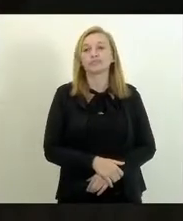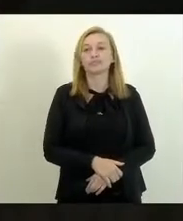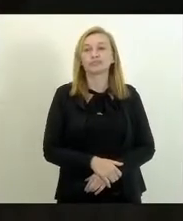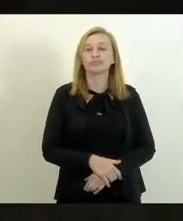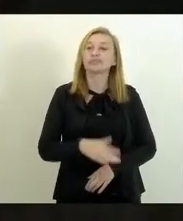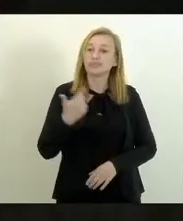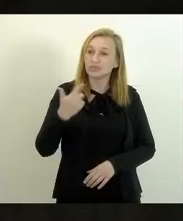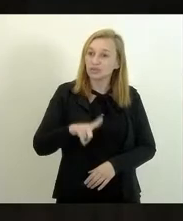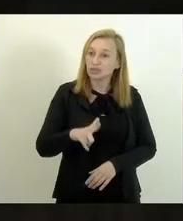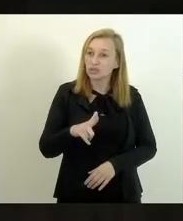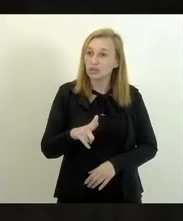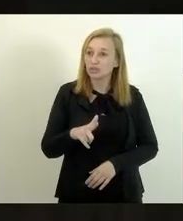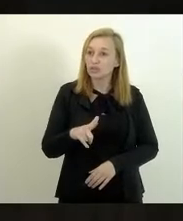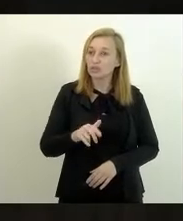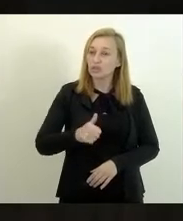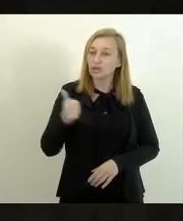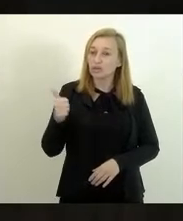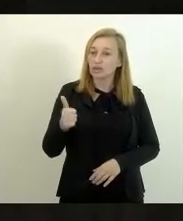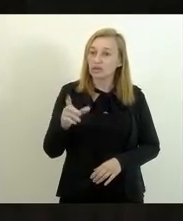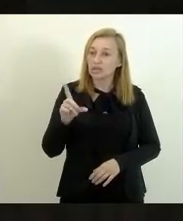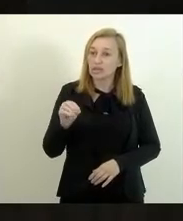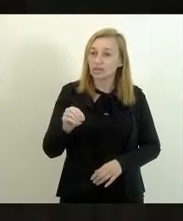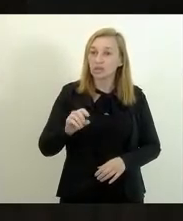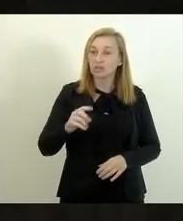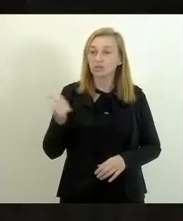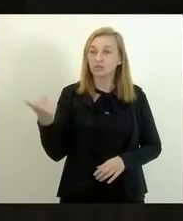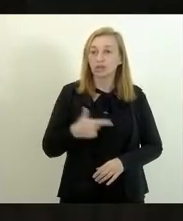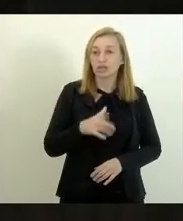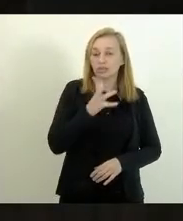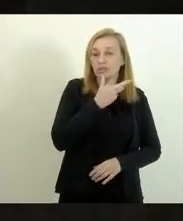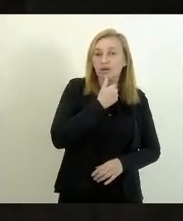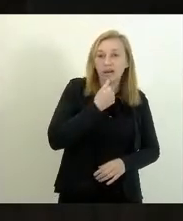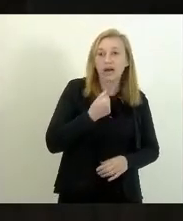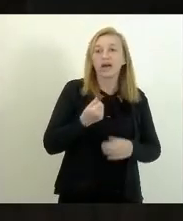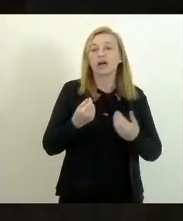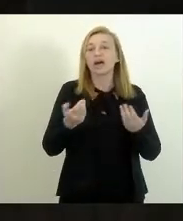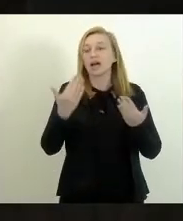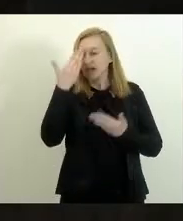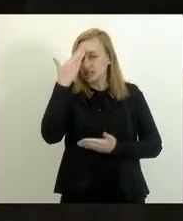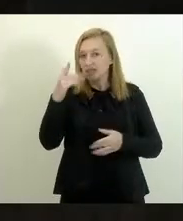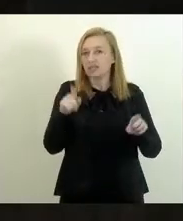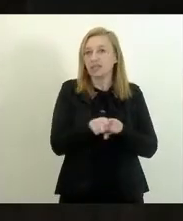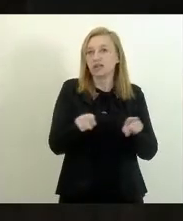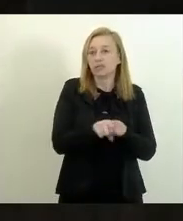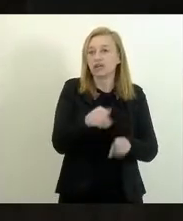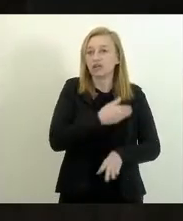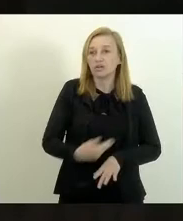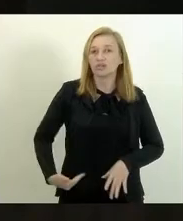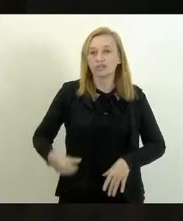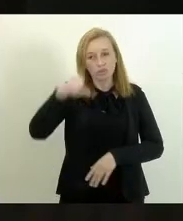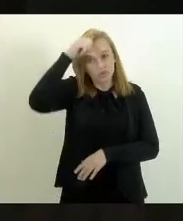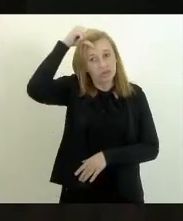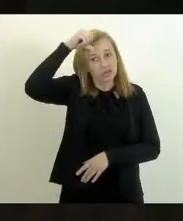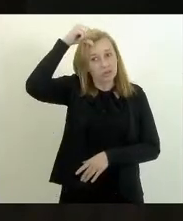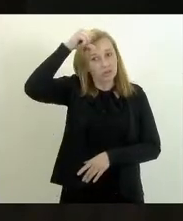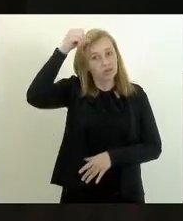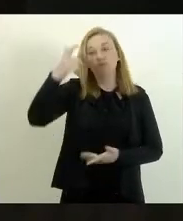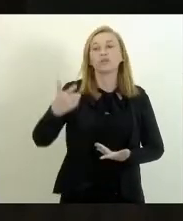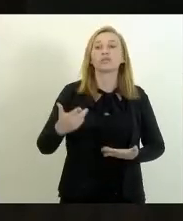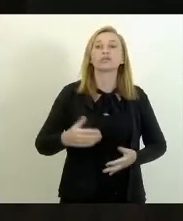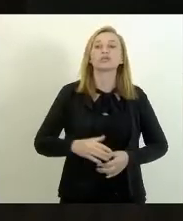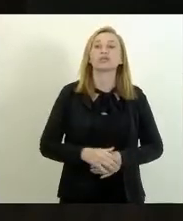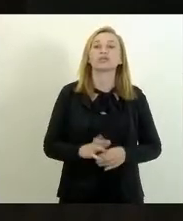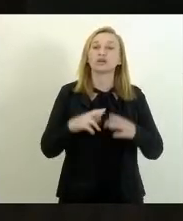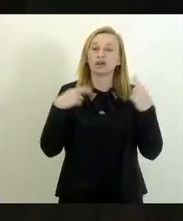mais uma vez, antes tarde que mais tarde, mas assim, agradecer também o governador Cláudio Castro, que se dispôs, esteve conosco,